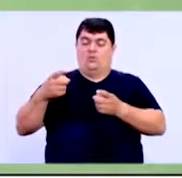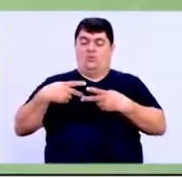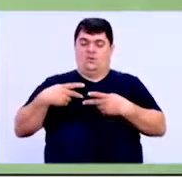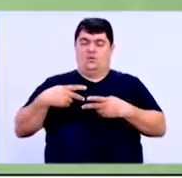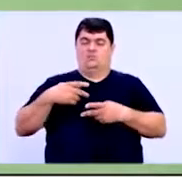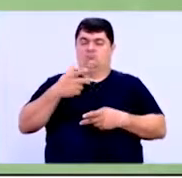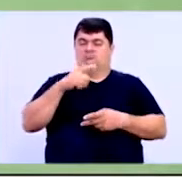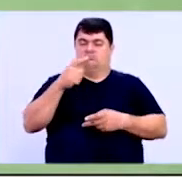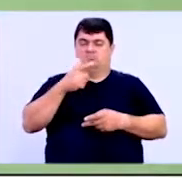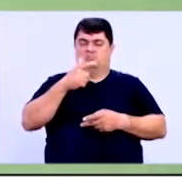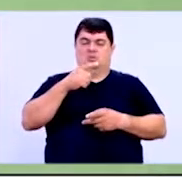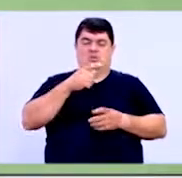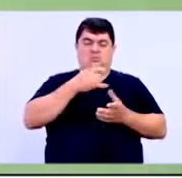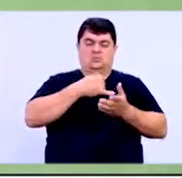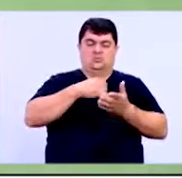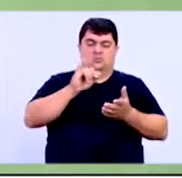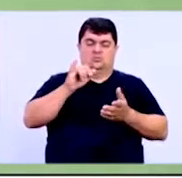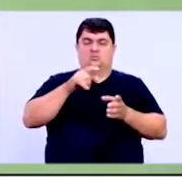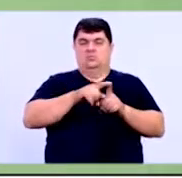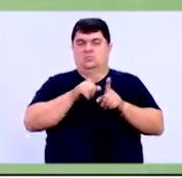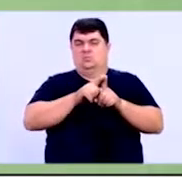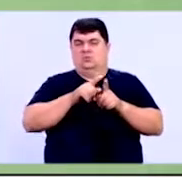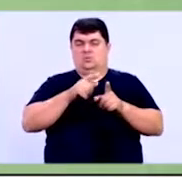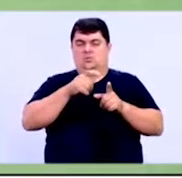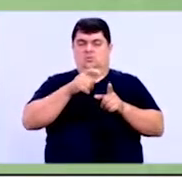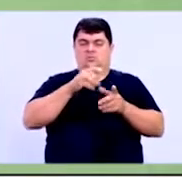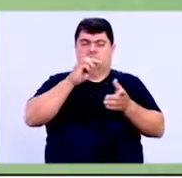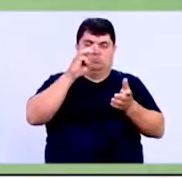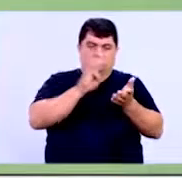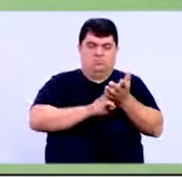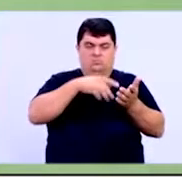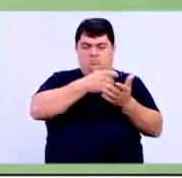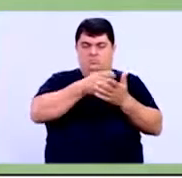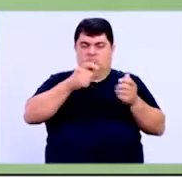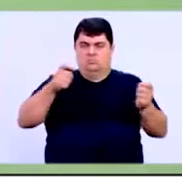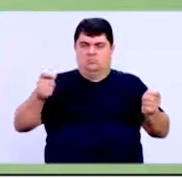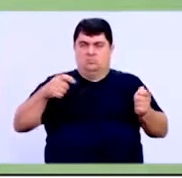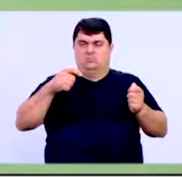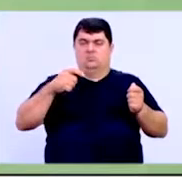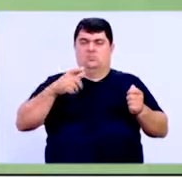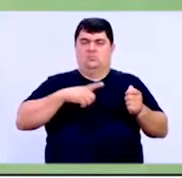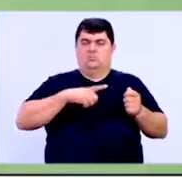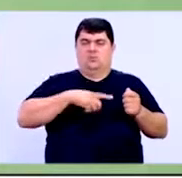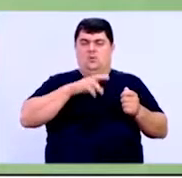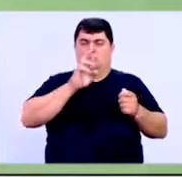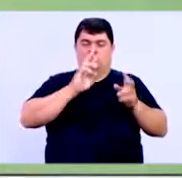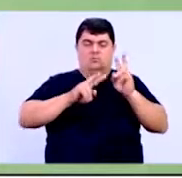despesas com juros nem encargos e a gente tem um total de saída,